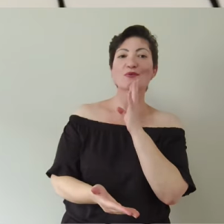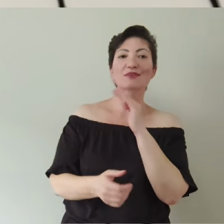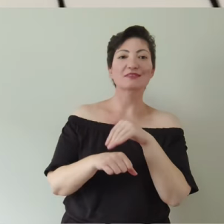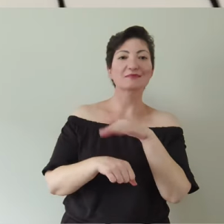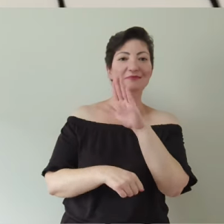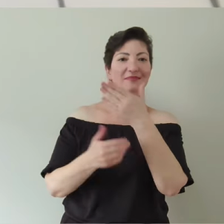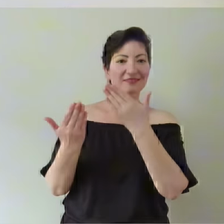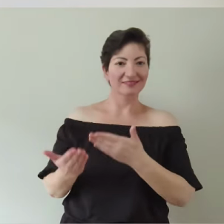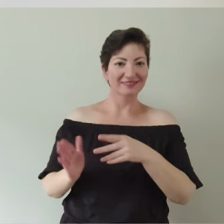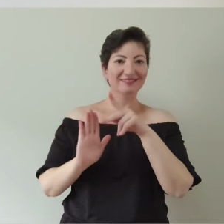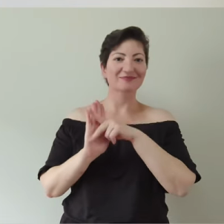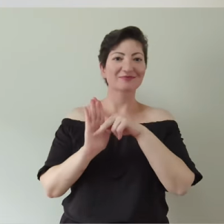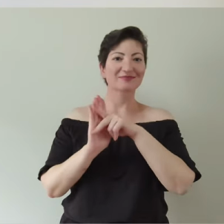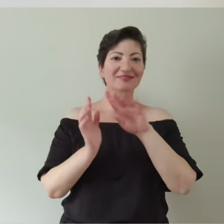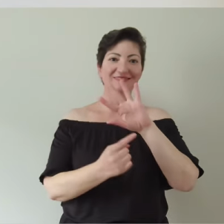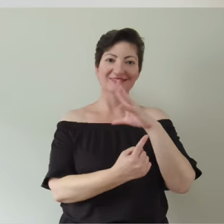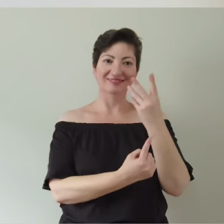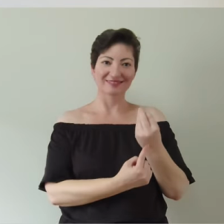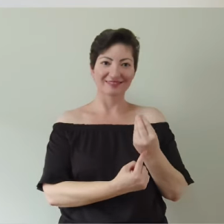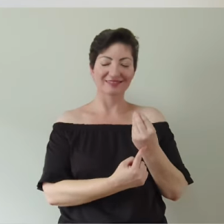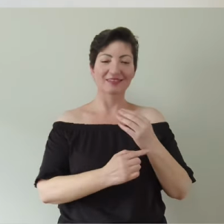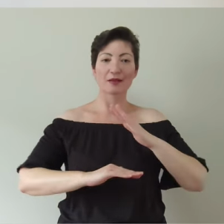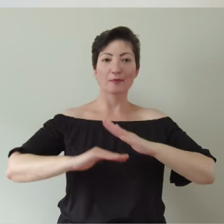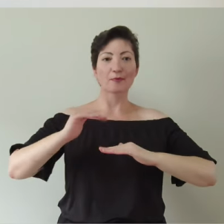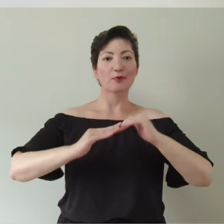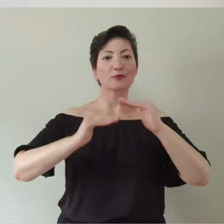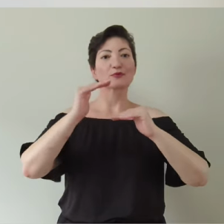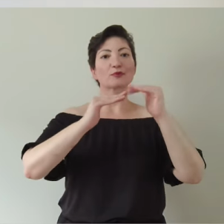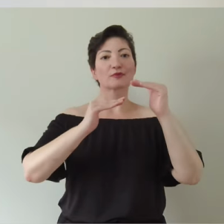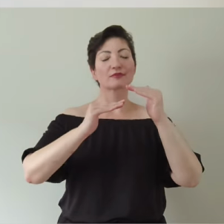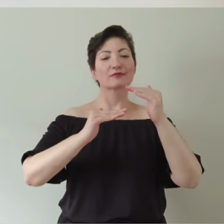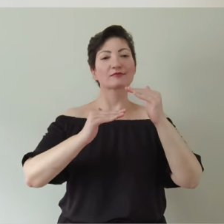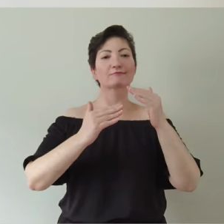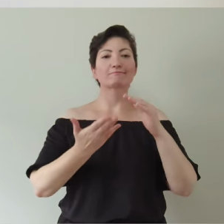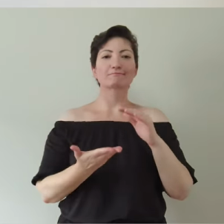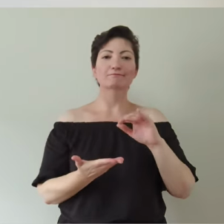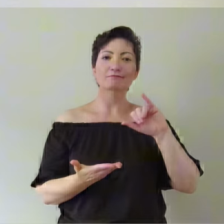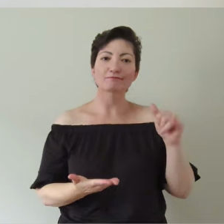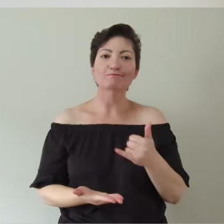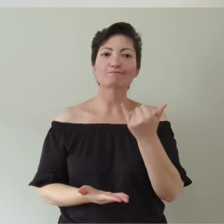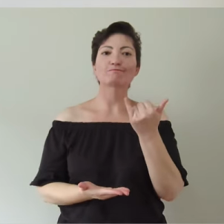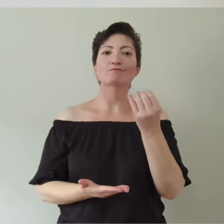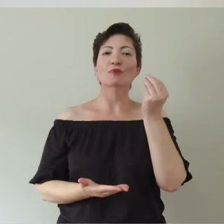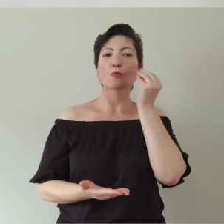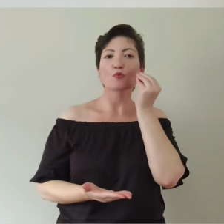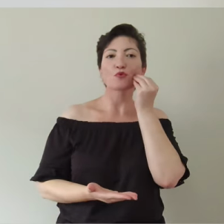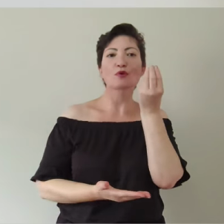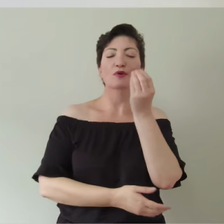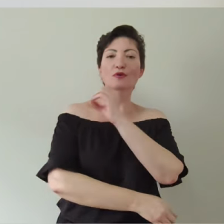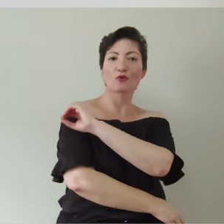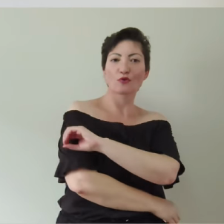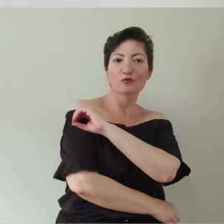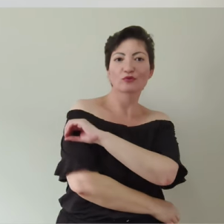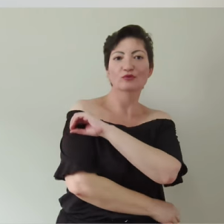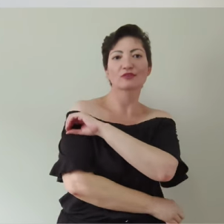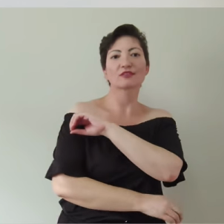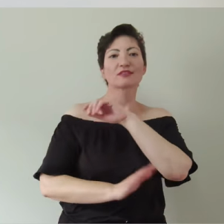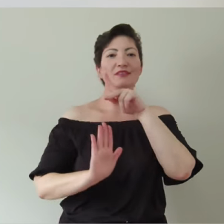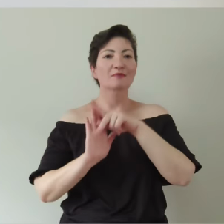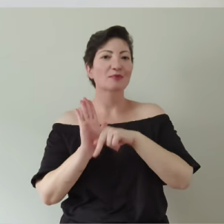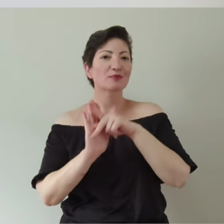mais o trabalho deles. E profissionalmente falando também, a gente sempre tem a oportunidade de fazer oficinas, de fazer